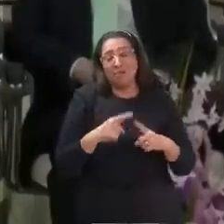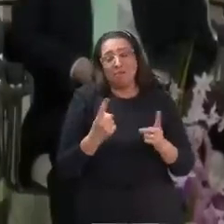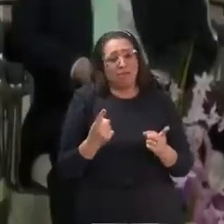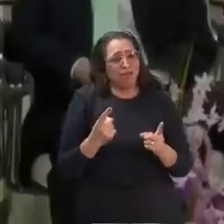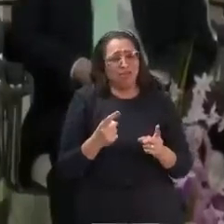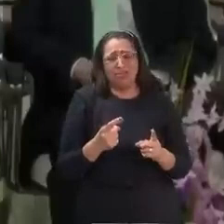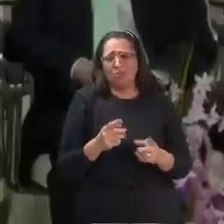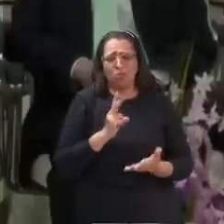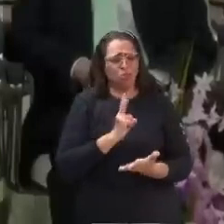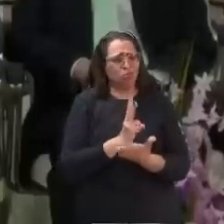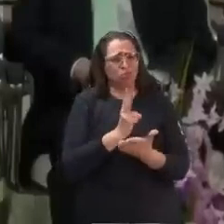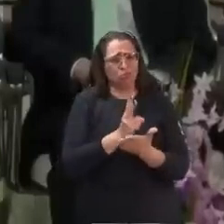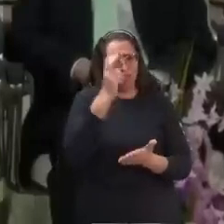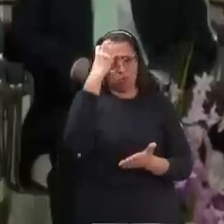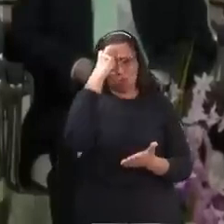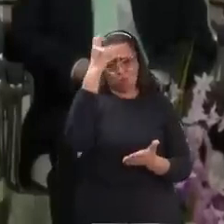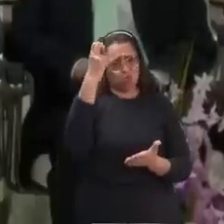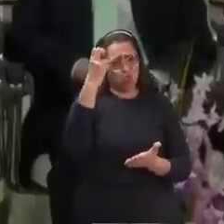Observem